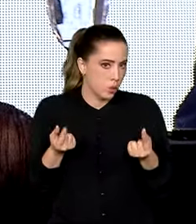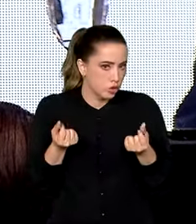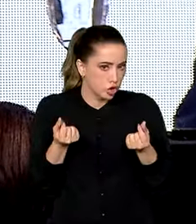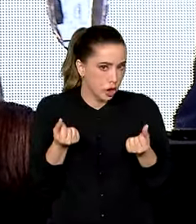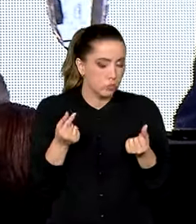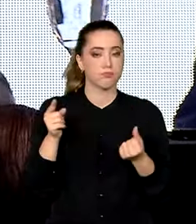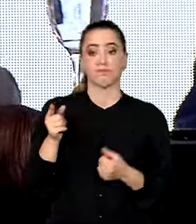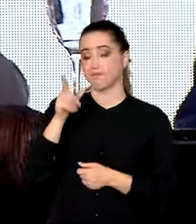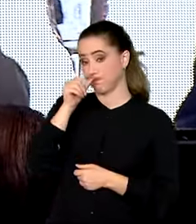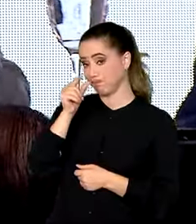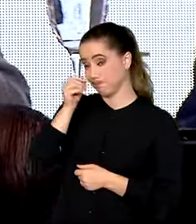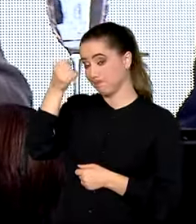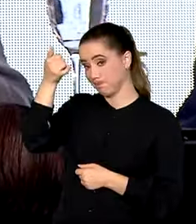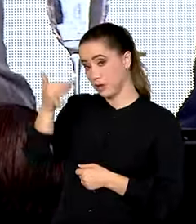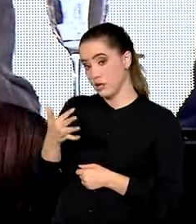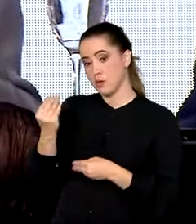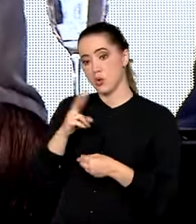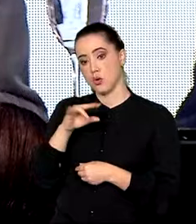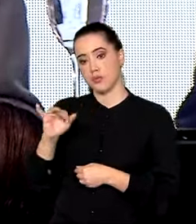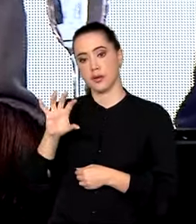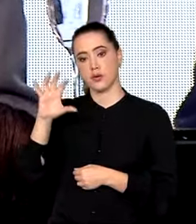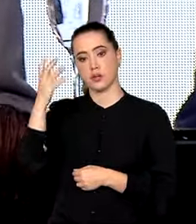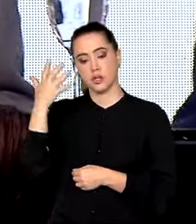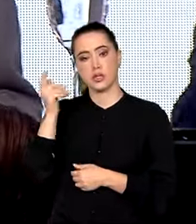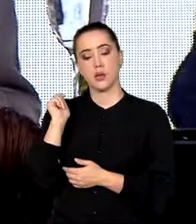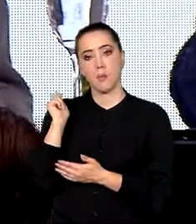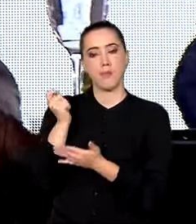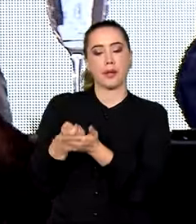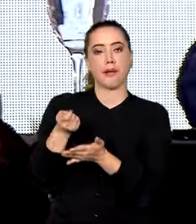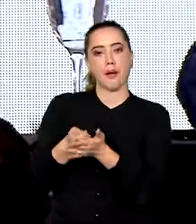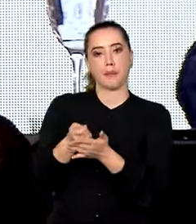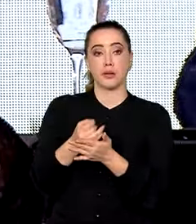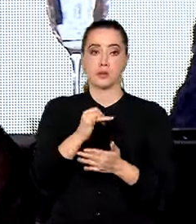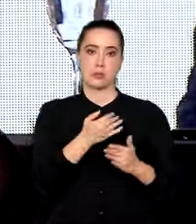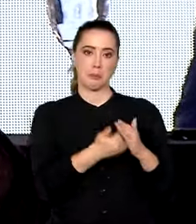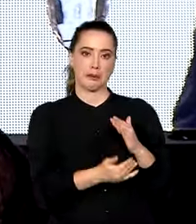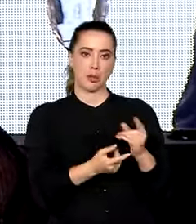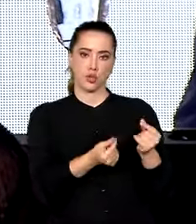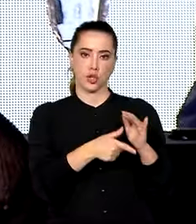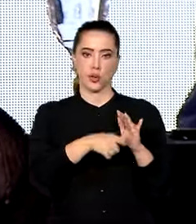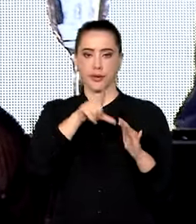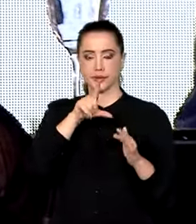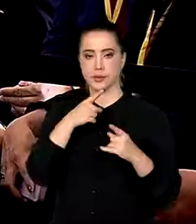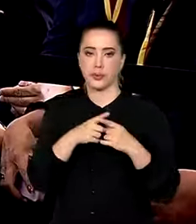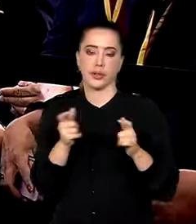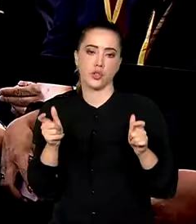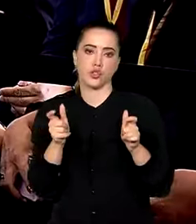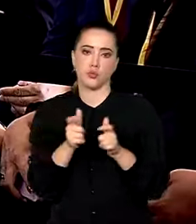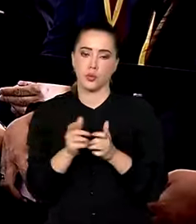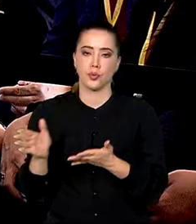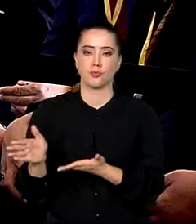financeiros, Alckmin destacou como será feita uma compensação por perdas decorrentes de redução